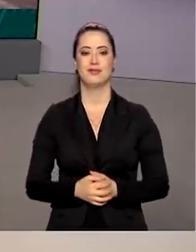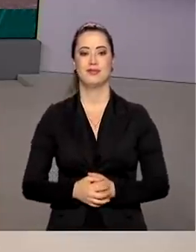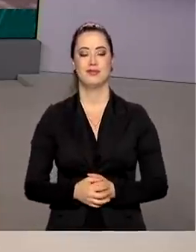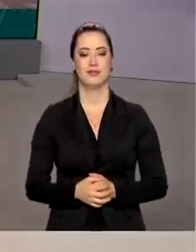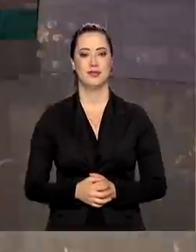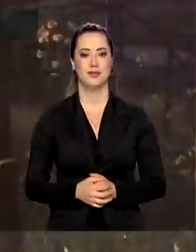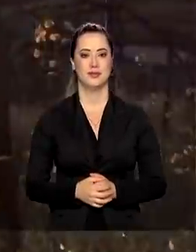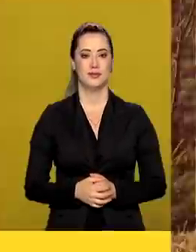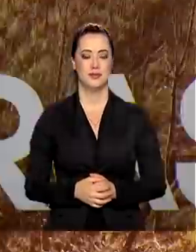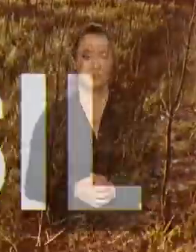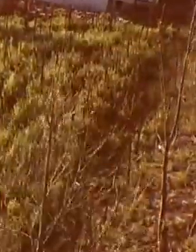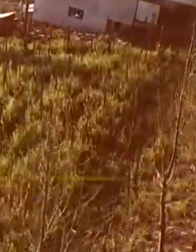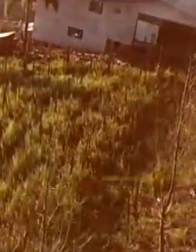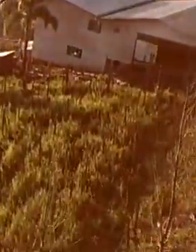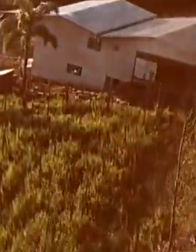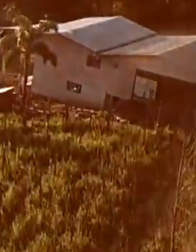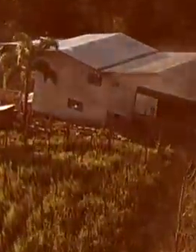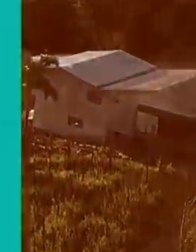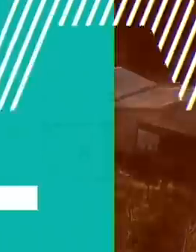ar.